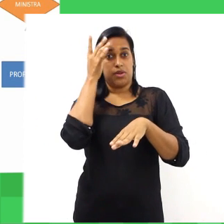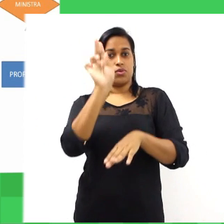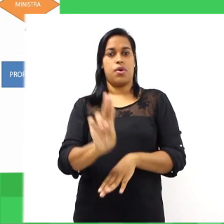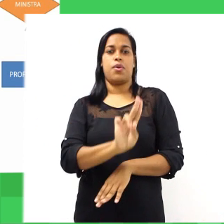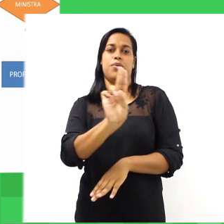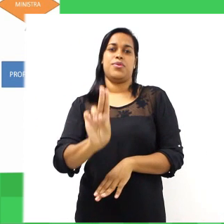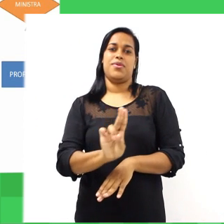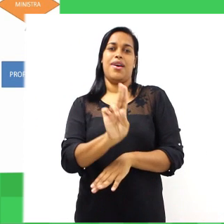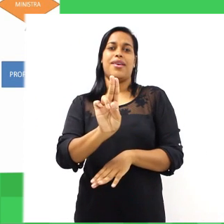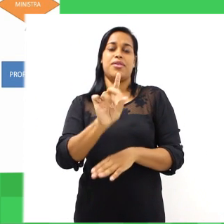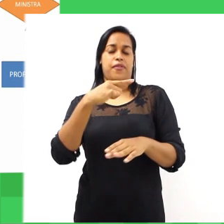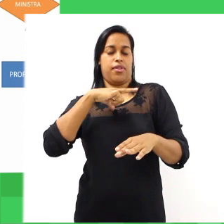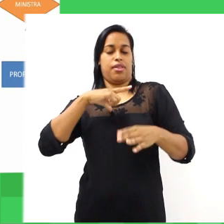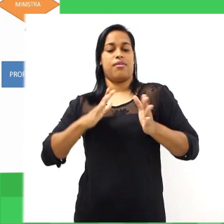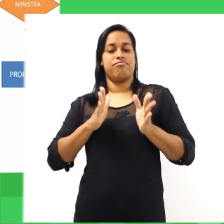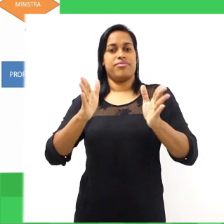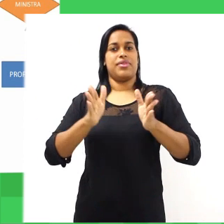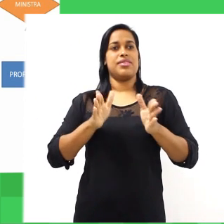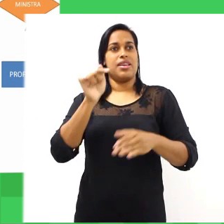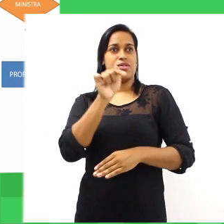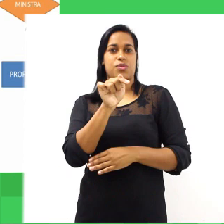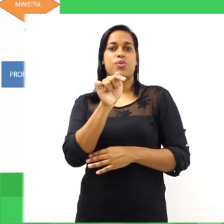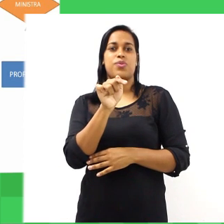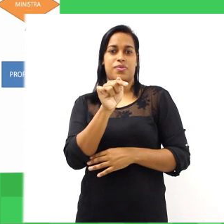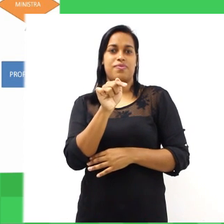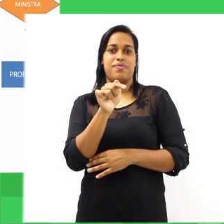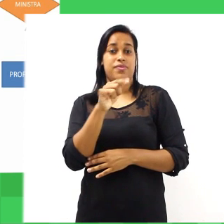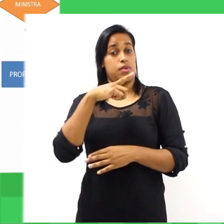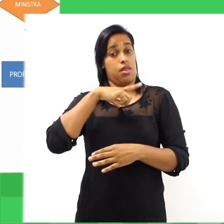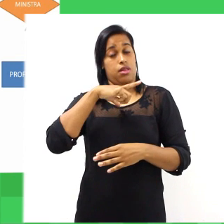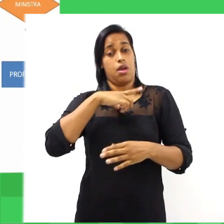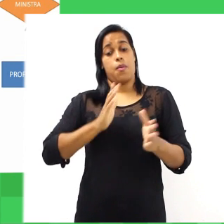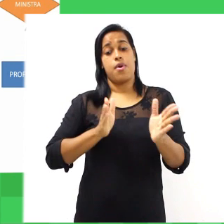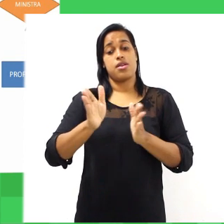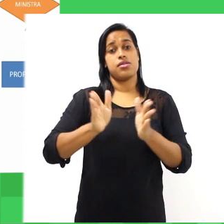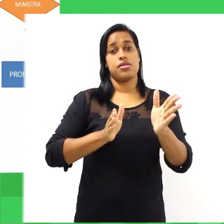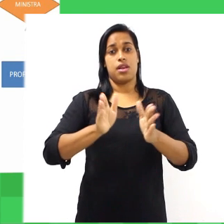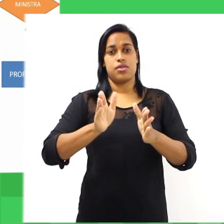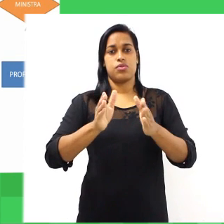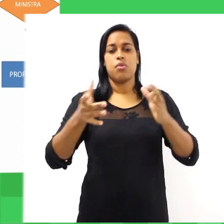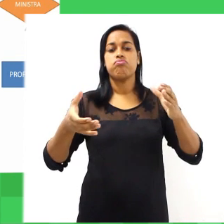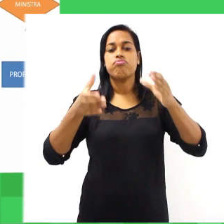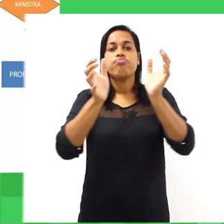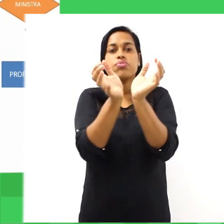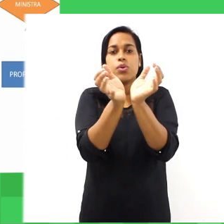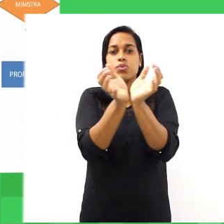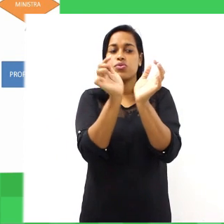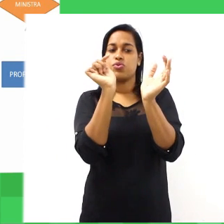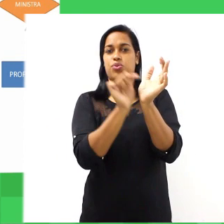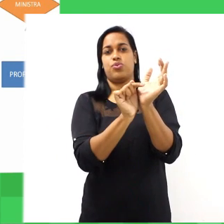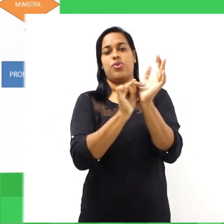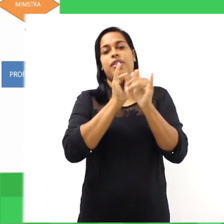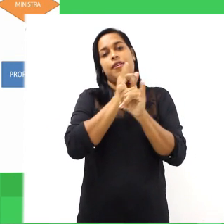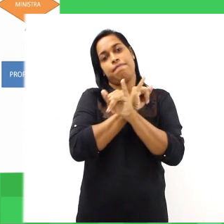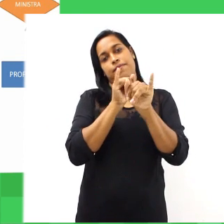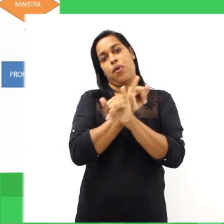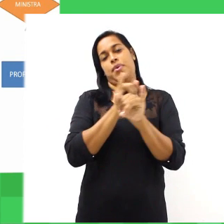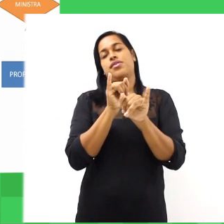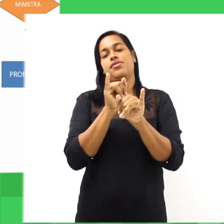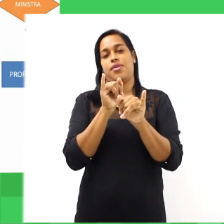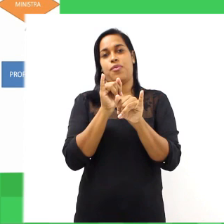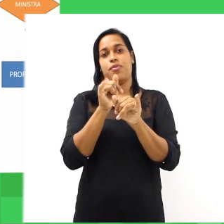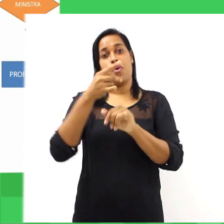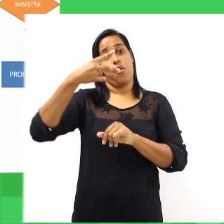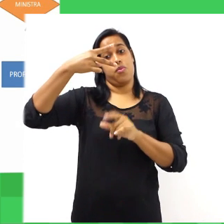ter acesso a esses dados e tem um acesso a um subconjunto de dados.